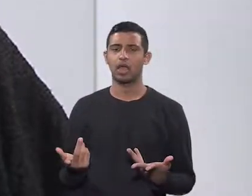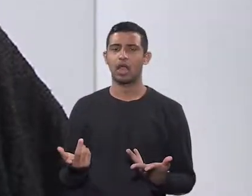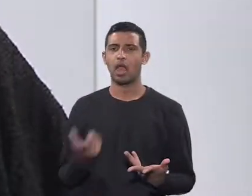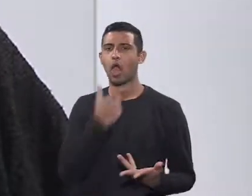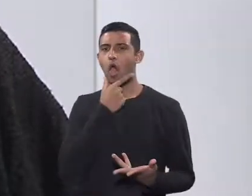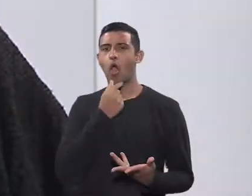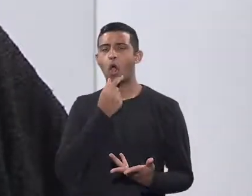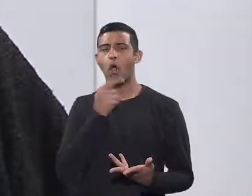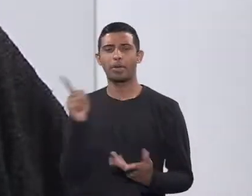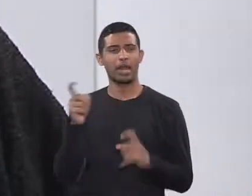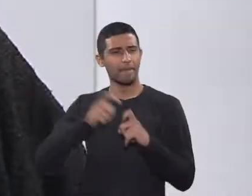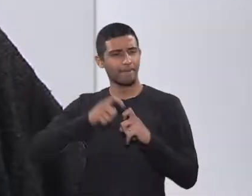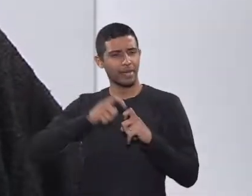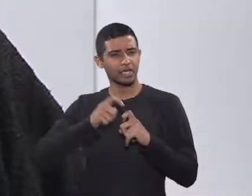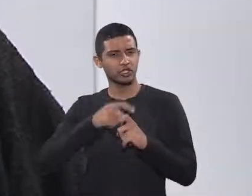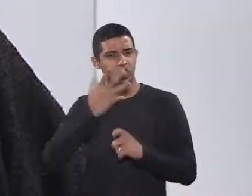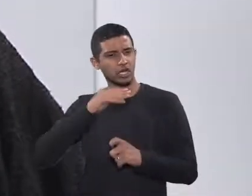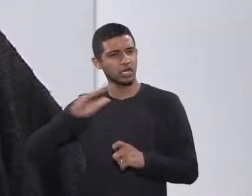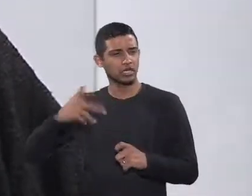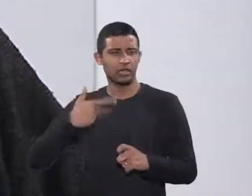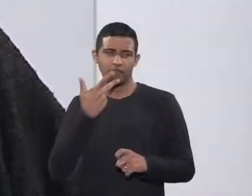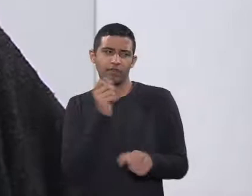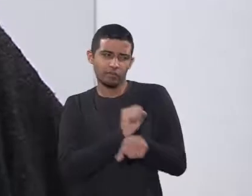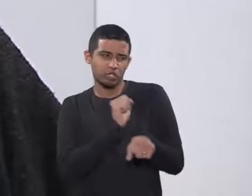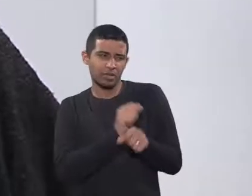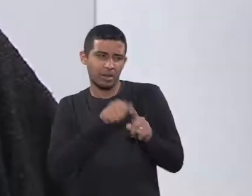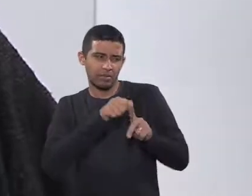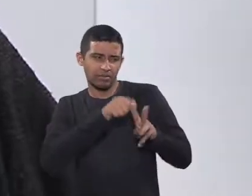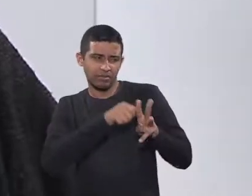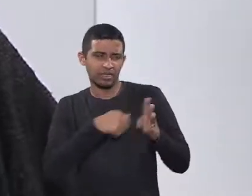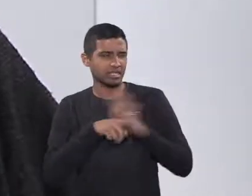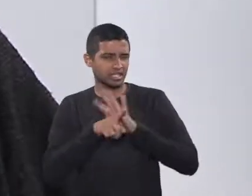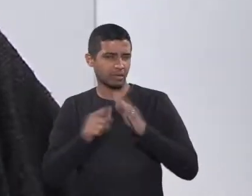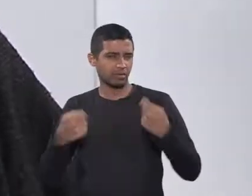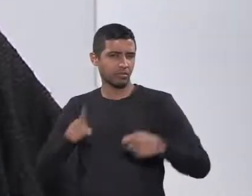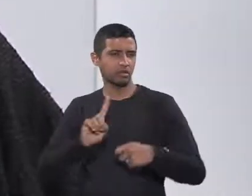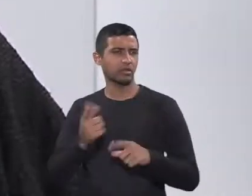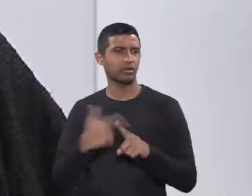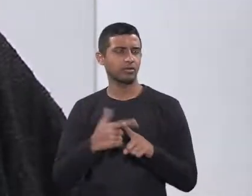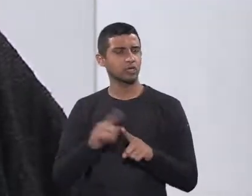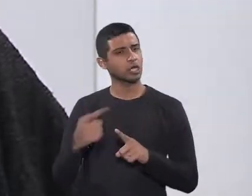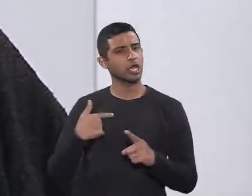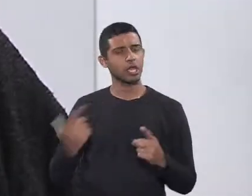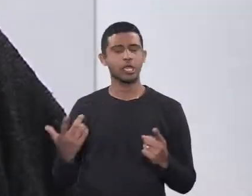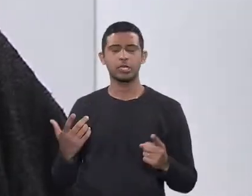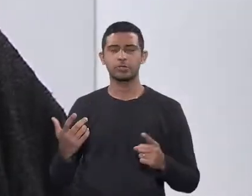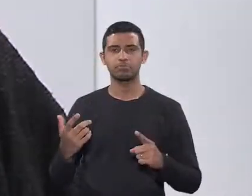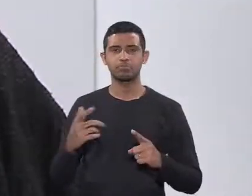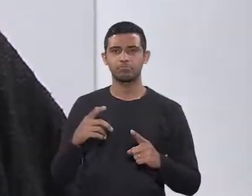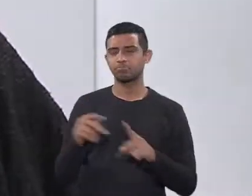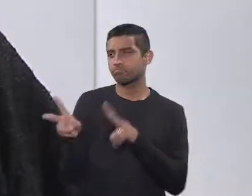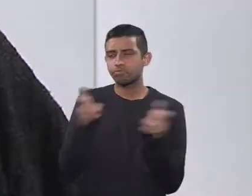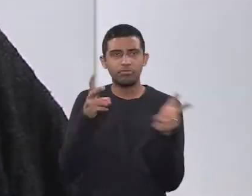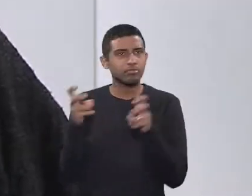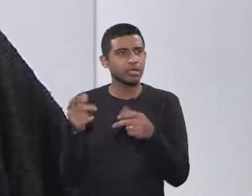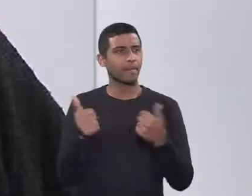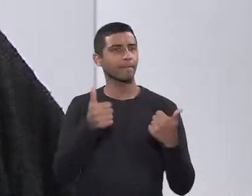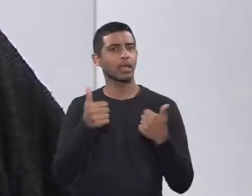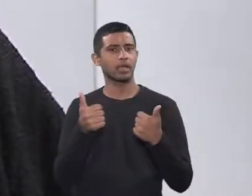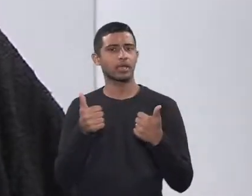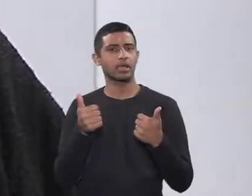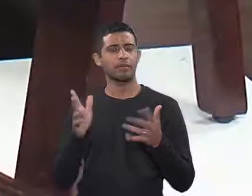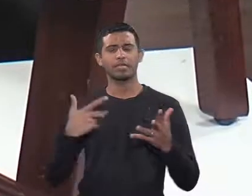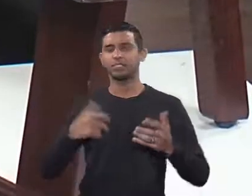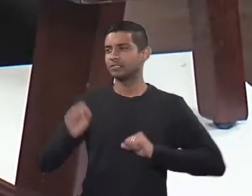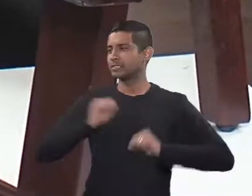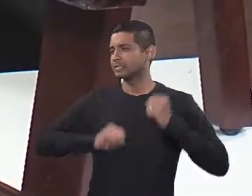achou que aguardasse uns 3 meses, não fizesse exame, porque ele tinha os reflexos muito bons e tudo mais. Mas eu não